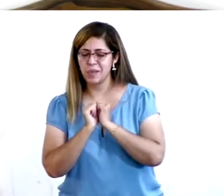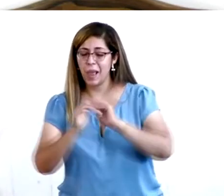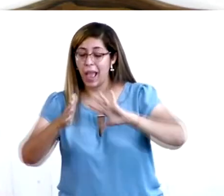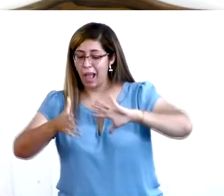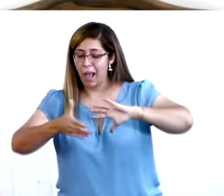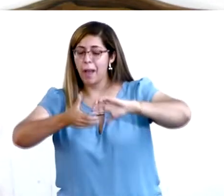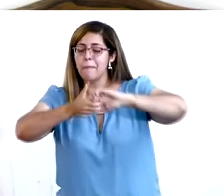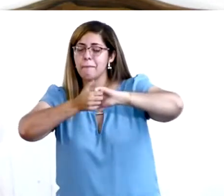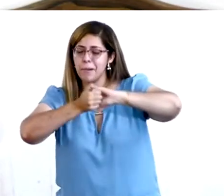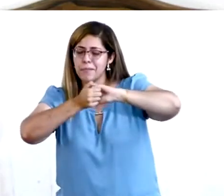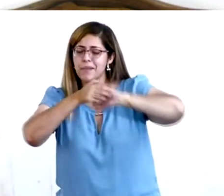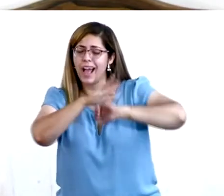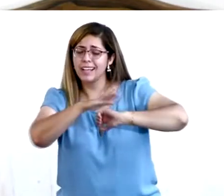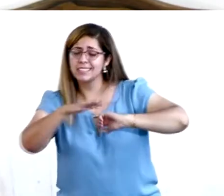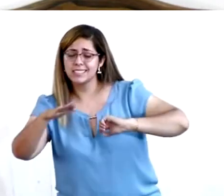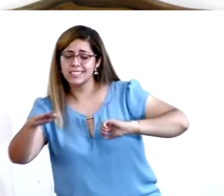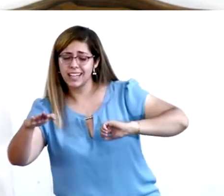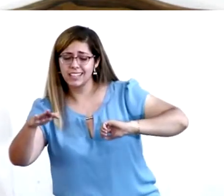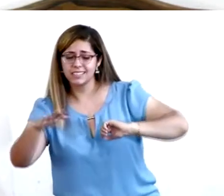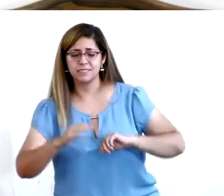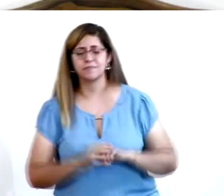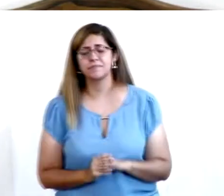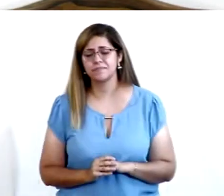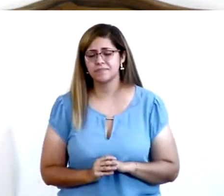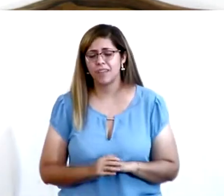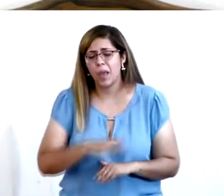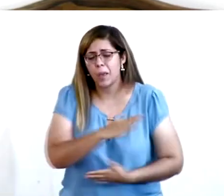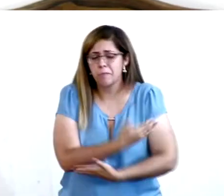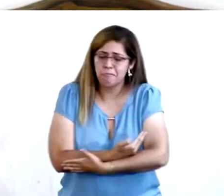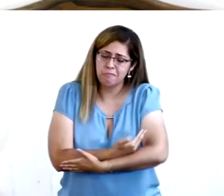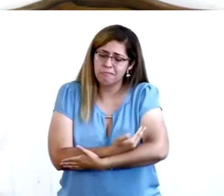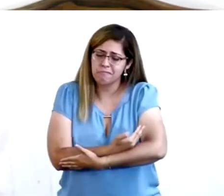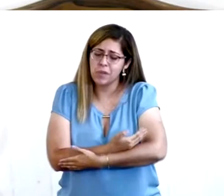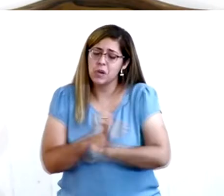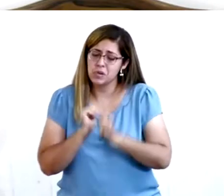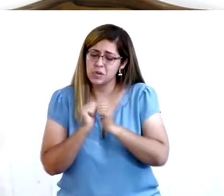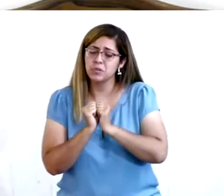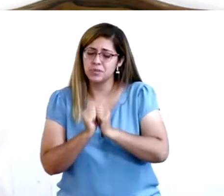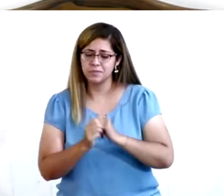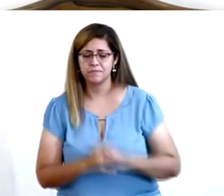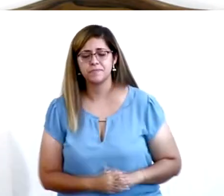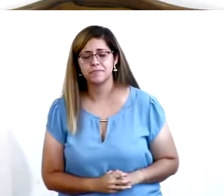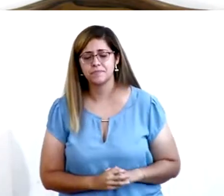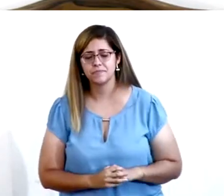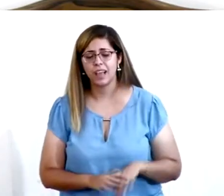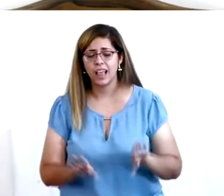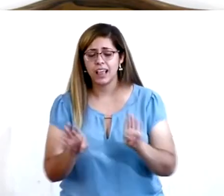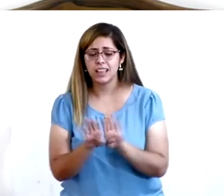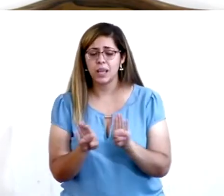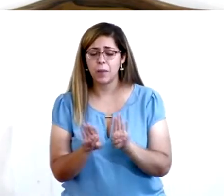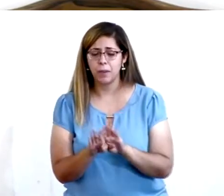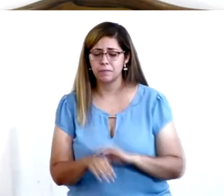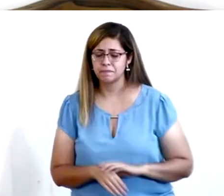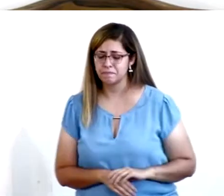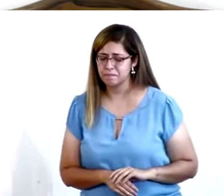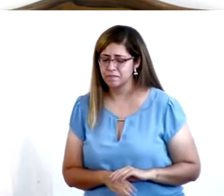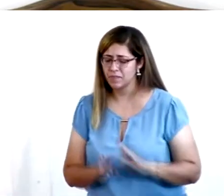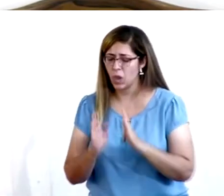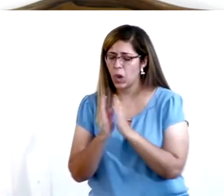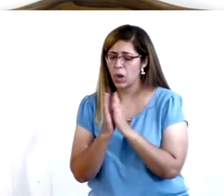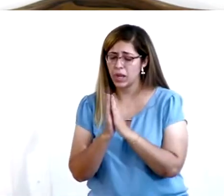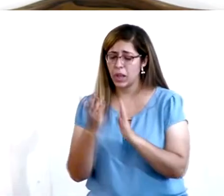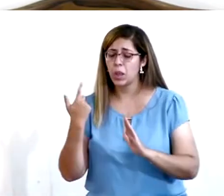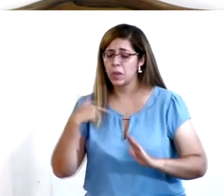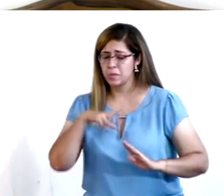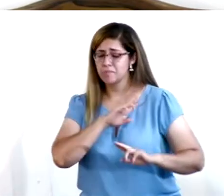nossas crianças, até mesmo das mais pequenas. Eu oro por elas assim, mas também oro